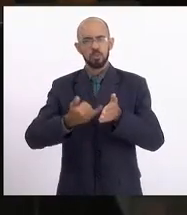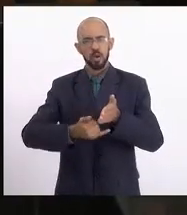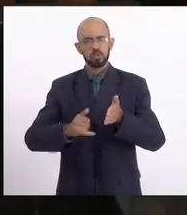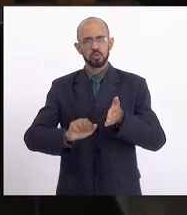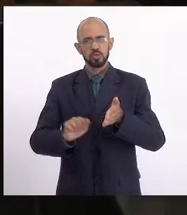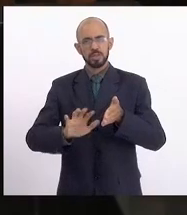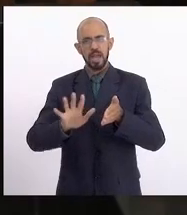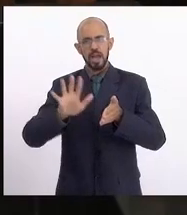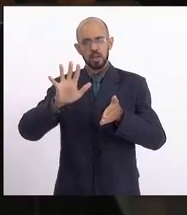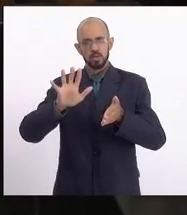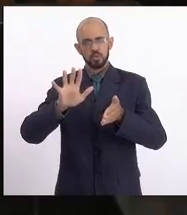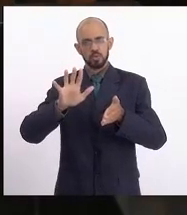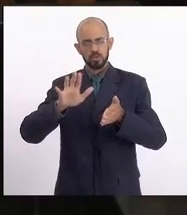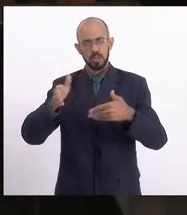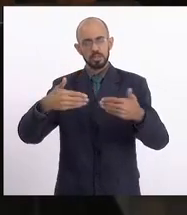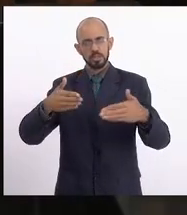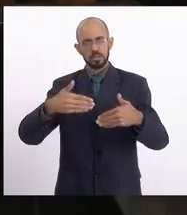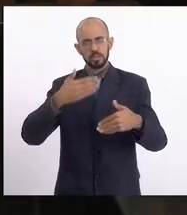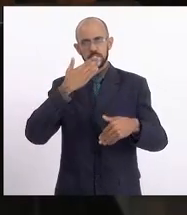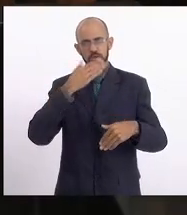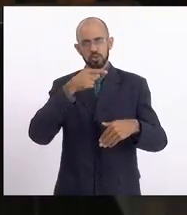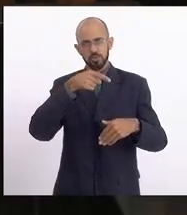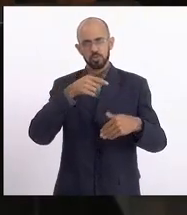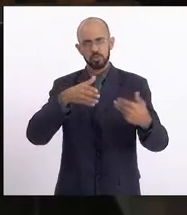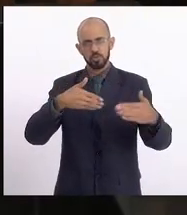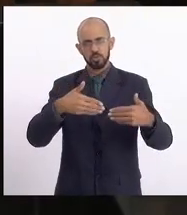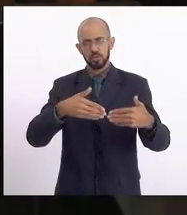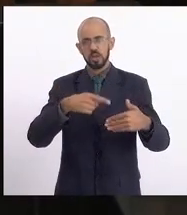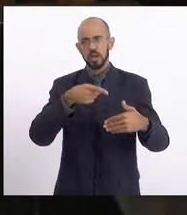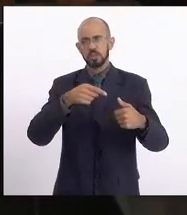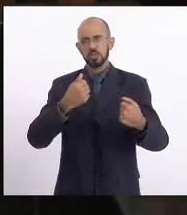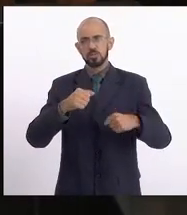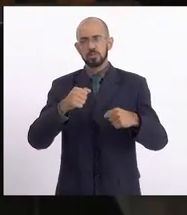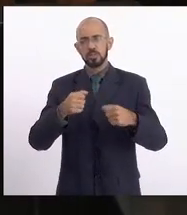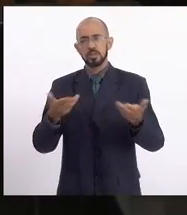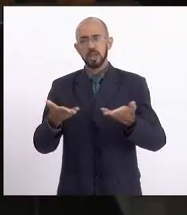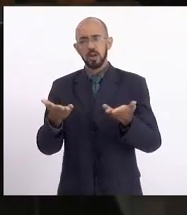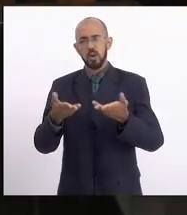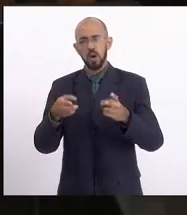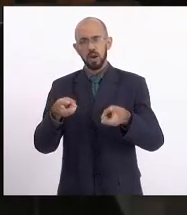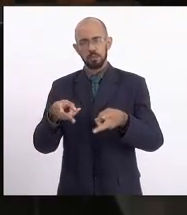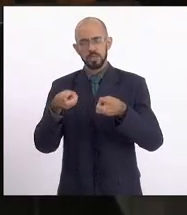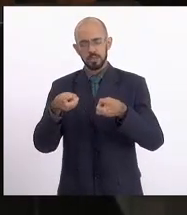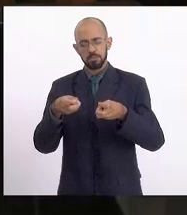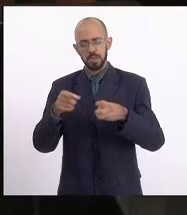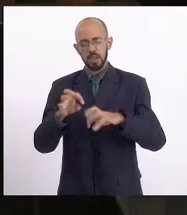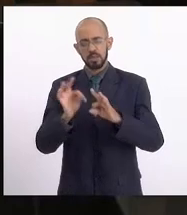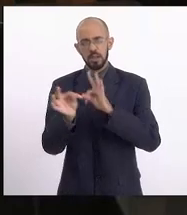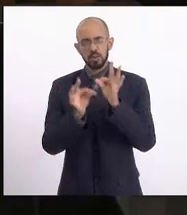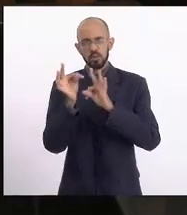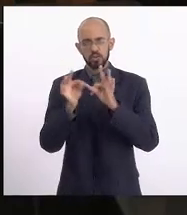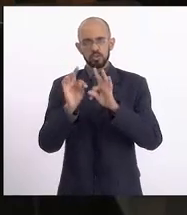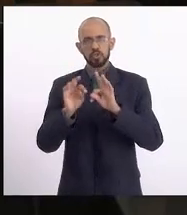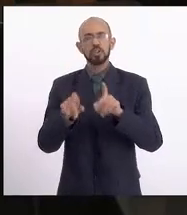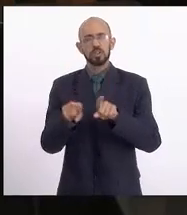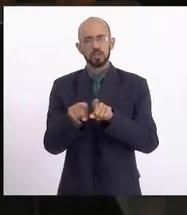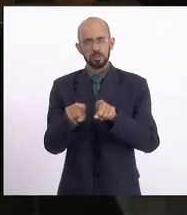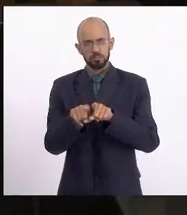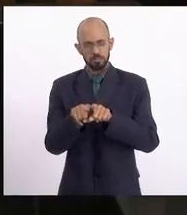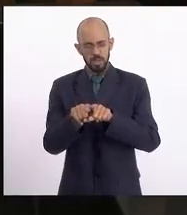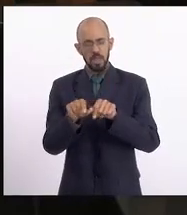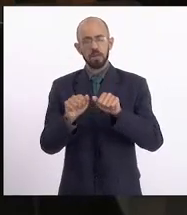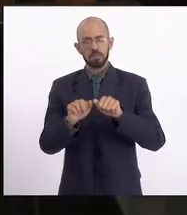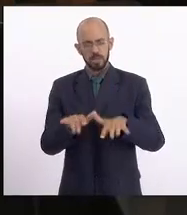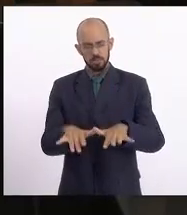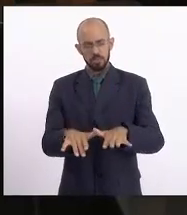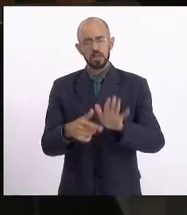da indústria têxtil. Então, eu acho que nós precisamos ter um olhar diferenciado agora para a área de tecnologia. Como eu disse, a pandemia